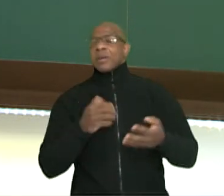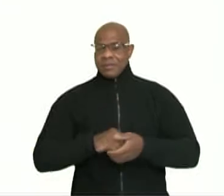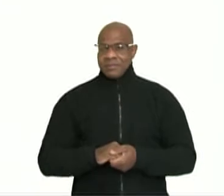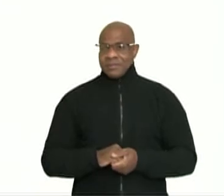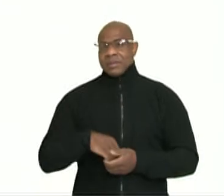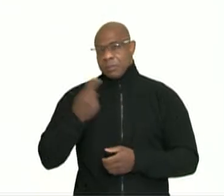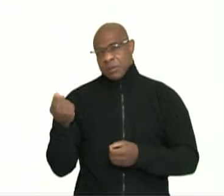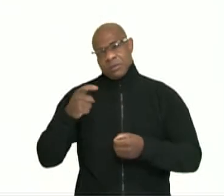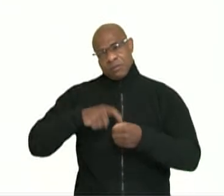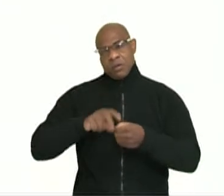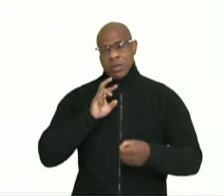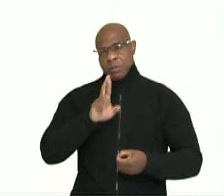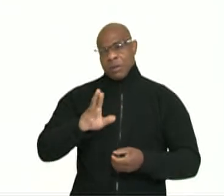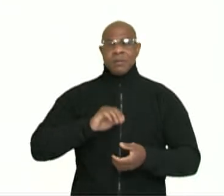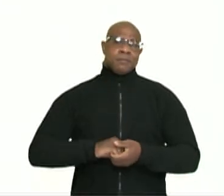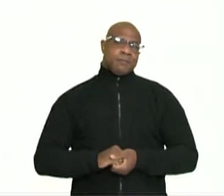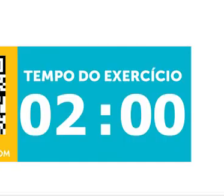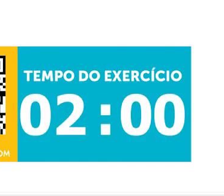já volto.